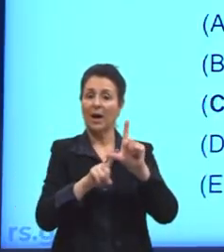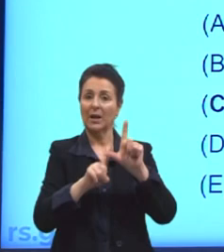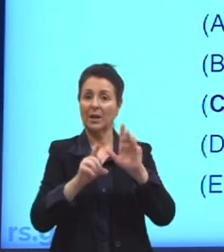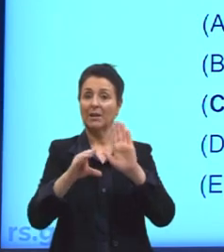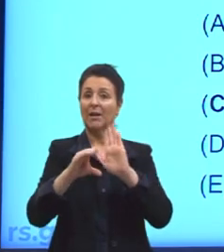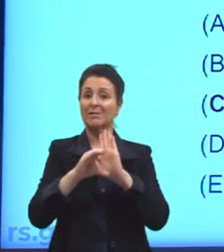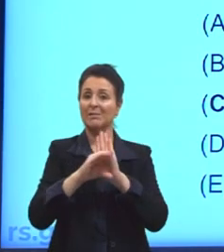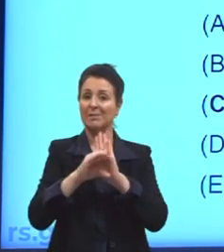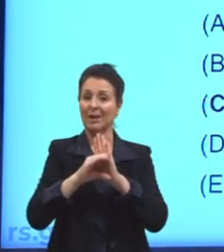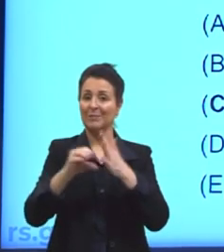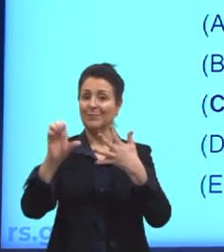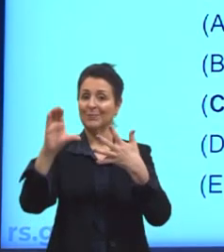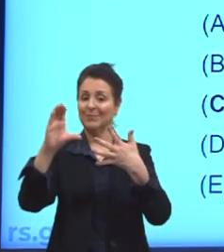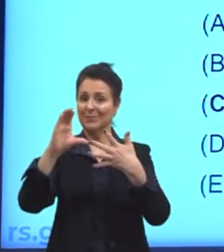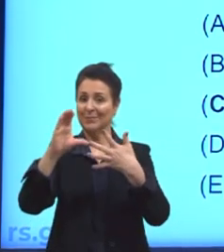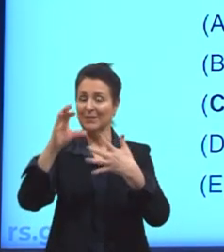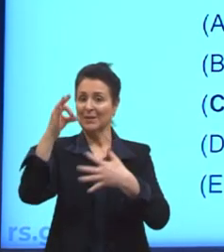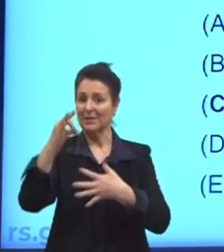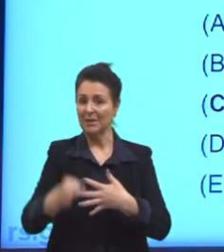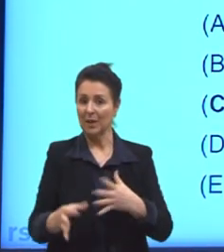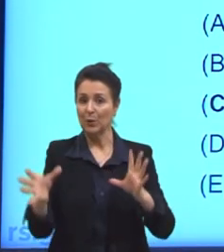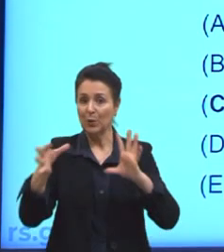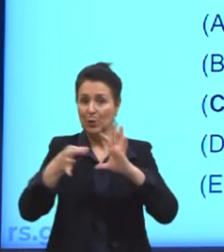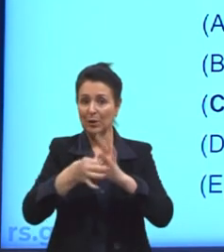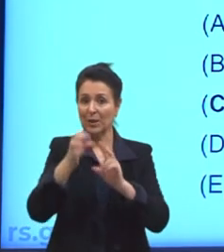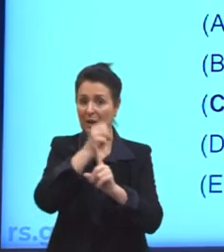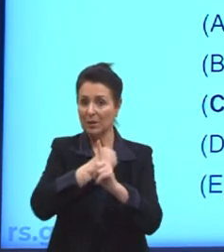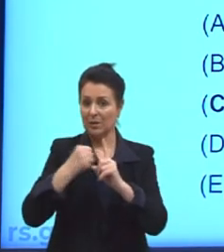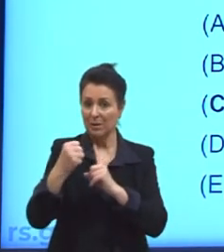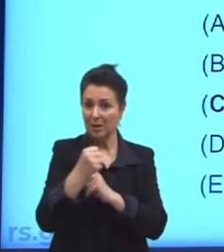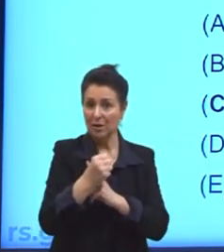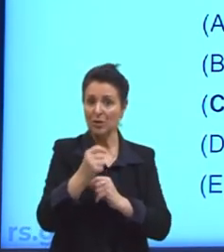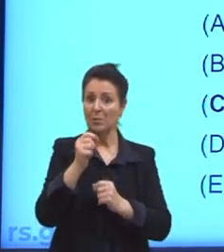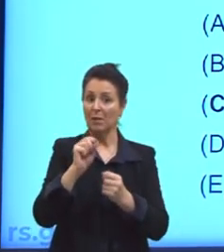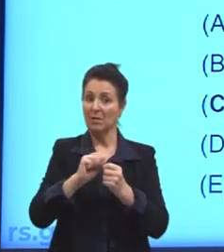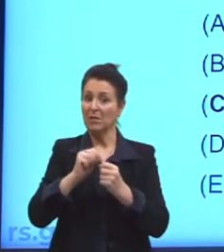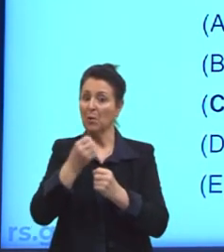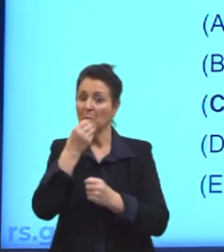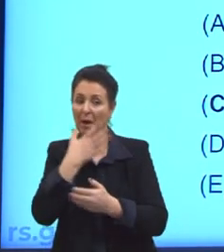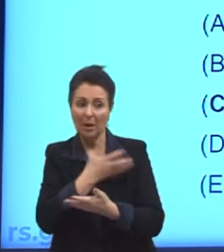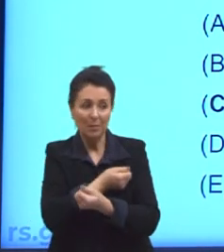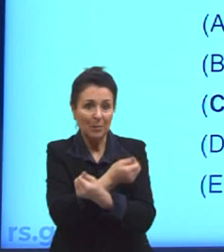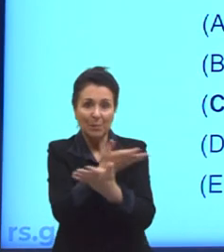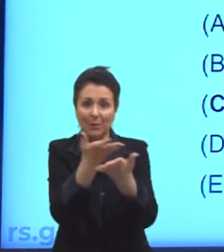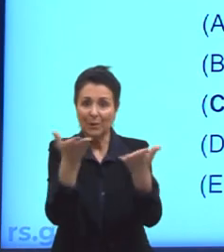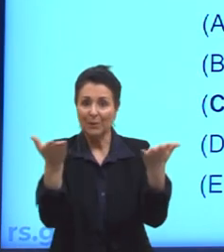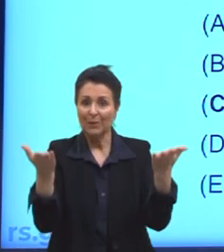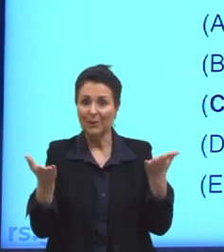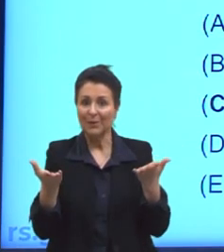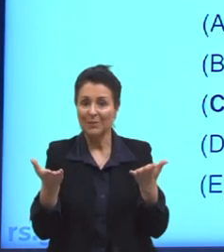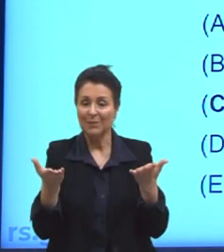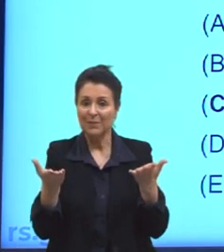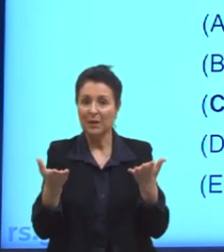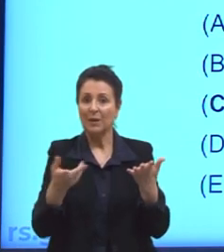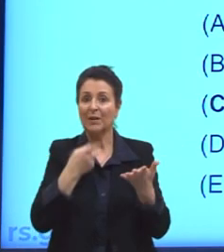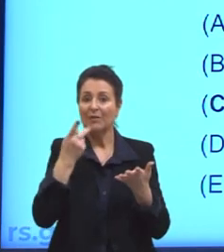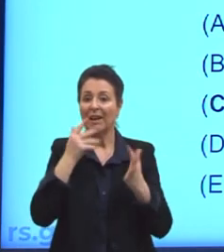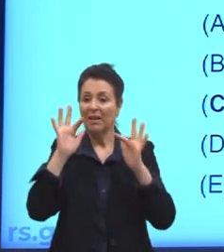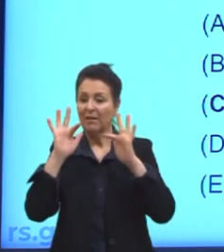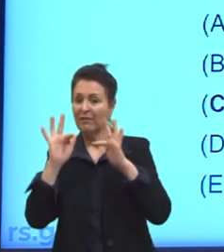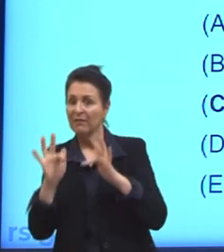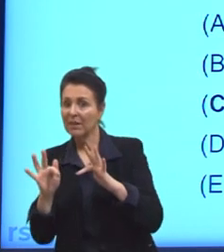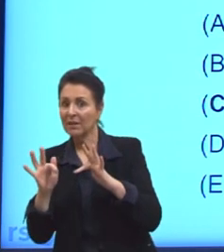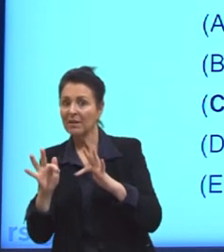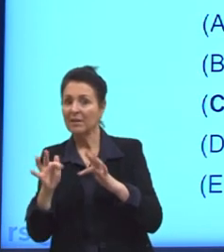unir a sociedade tendo em vista a realização do bem comum de quando ele fala que enfim ó quando ele fala fim